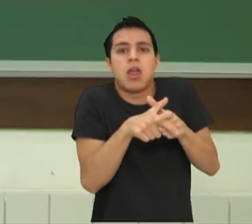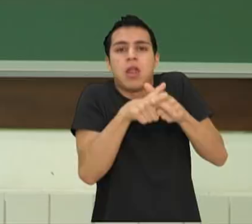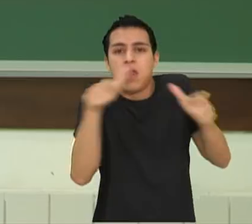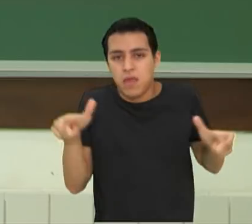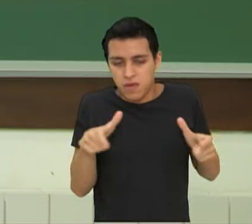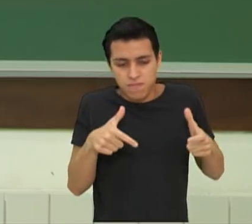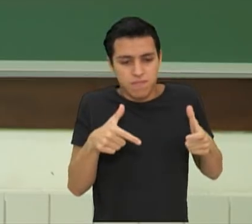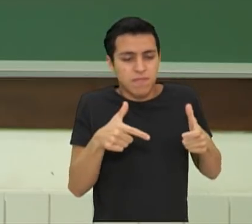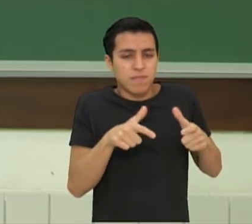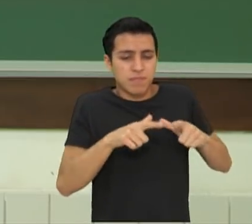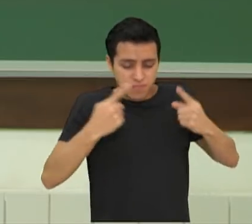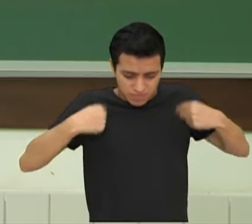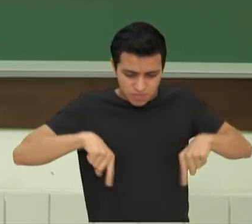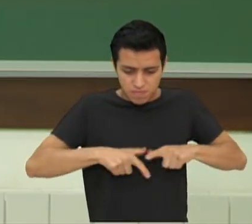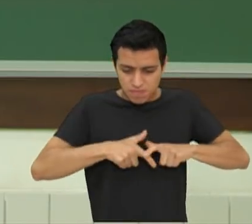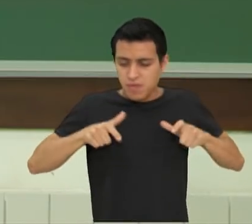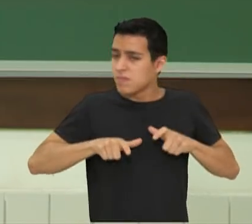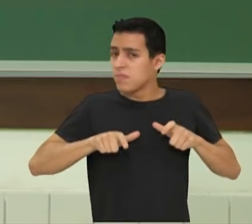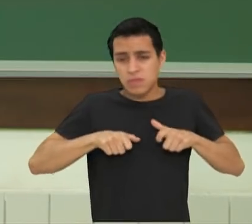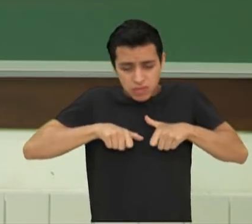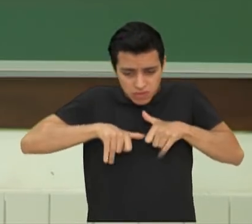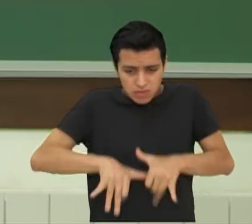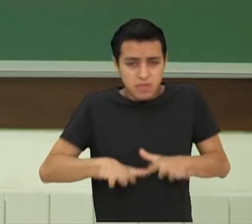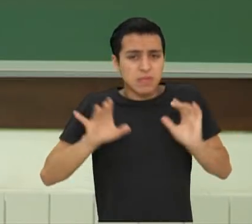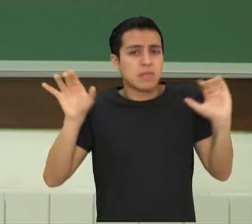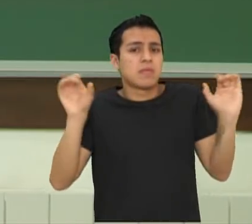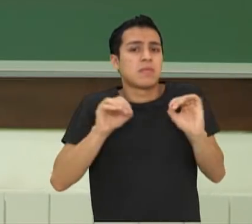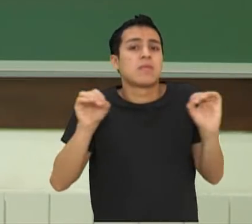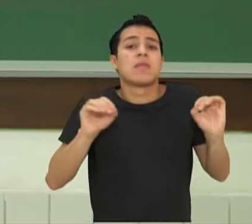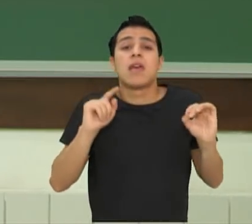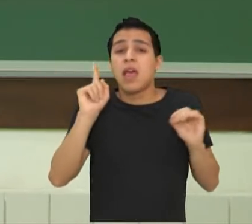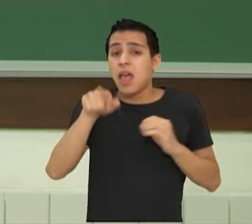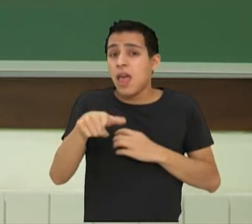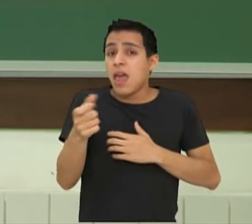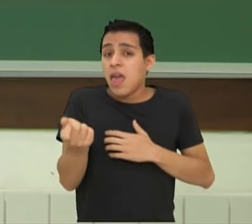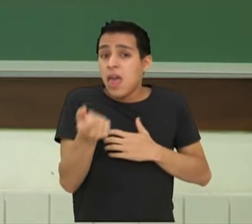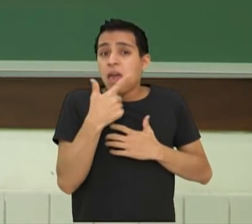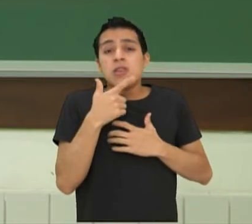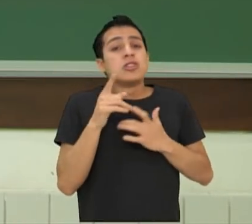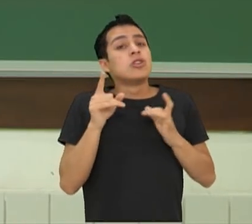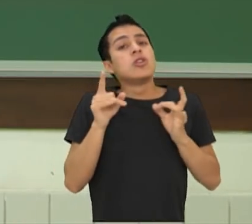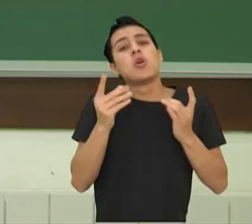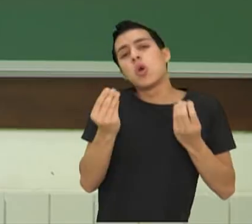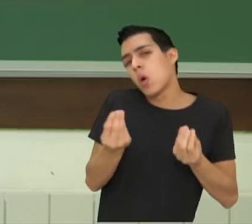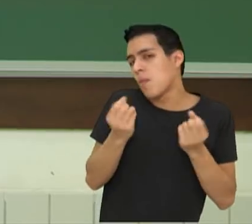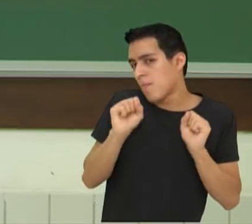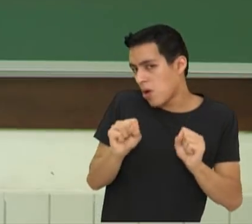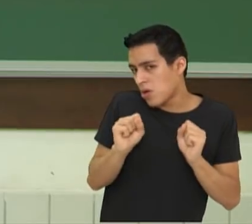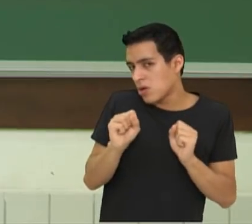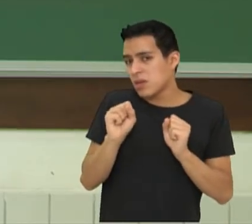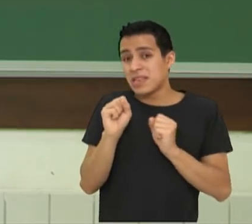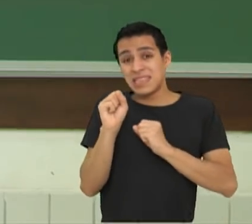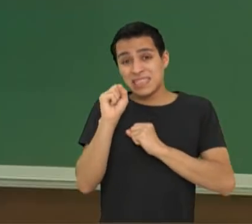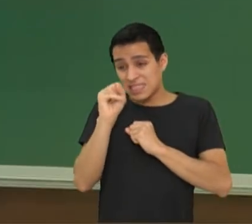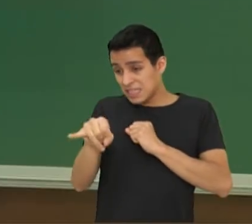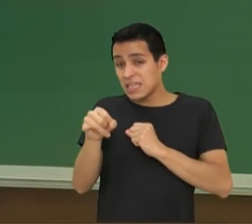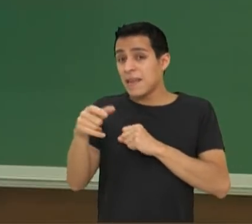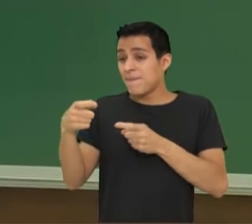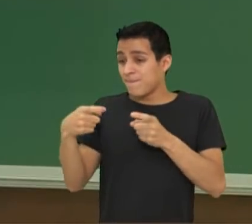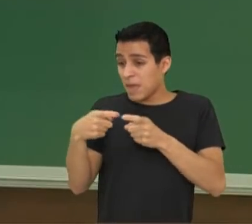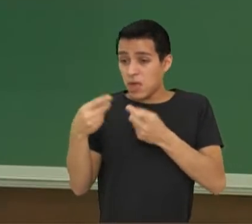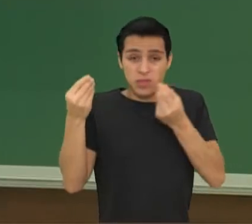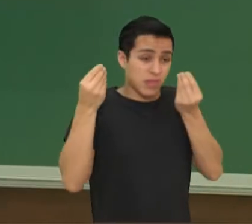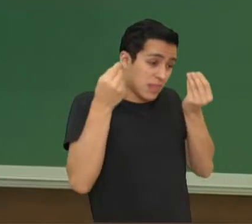reproduza no nosso organismo e se espalhe, são remédios que só podem ser tomados com